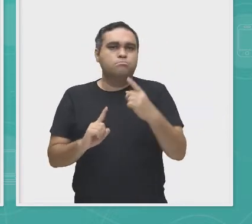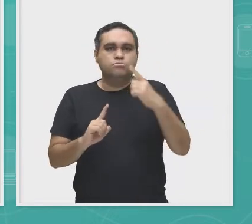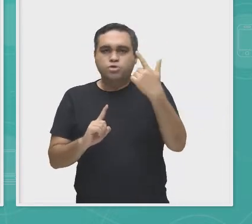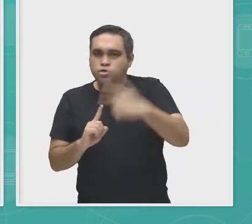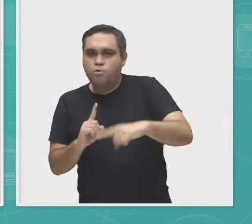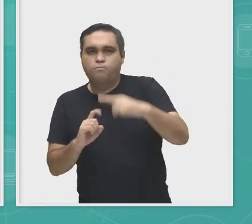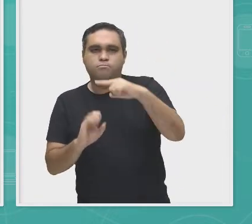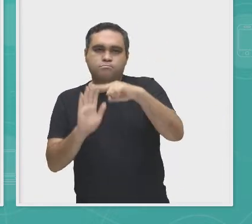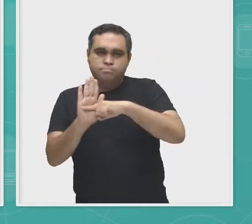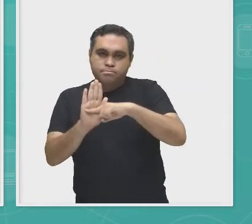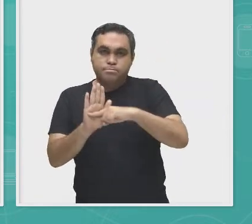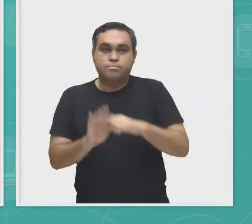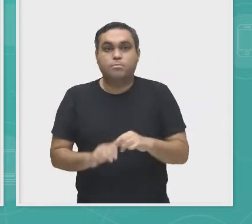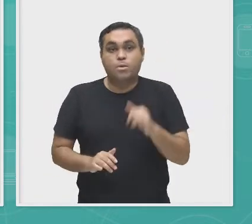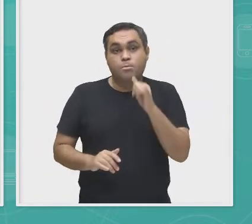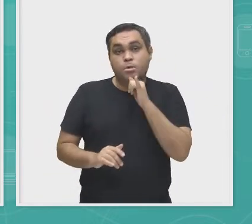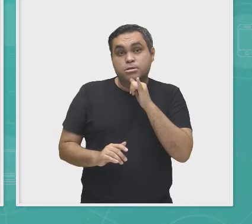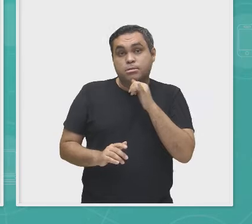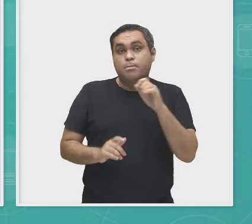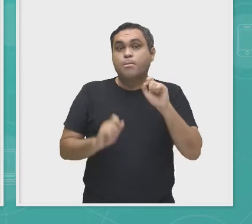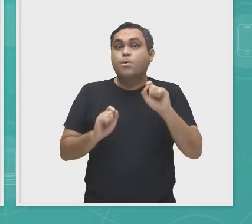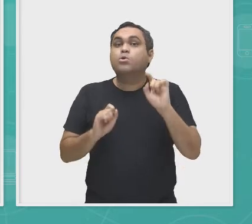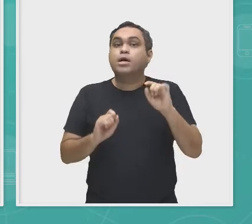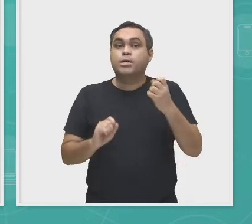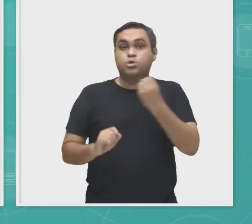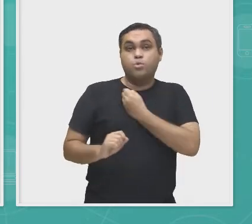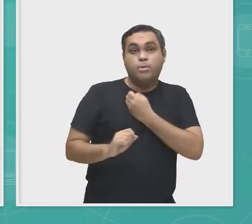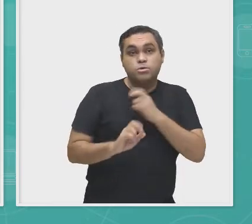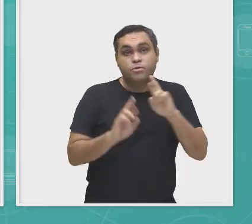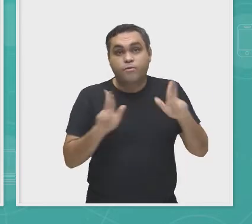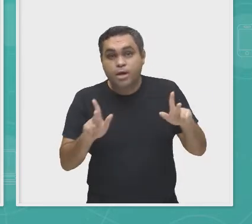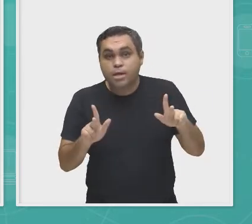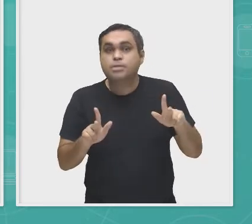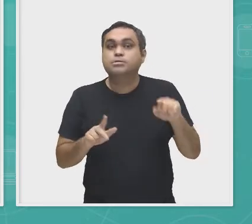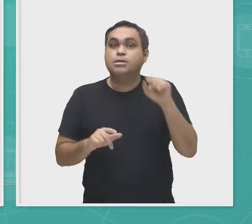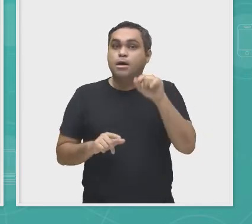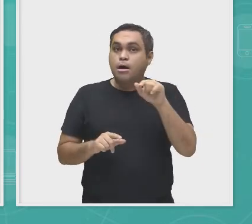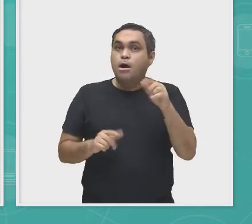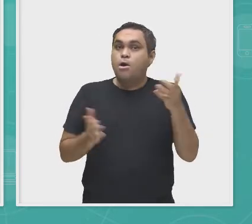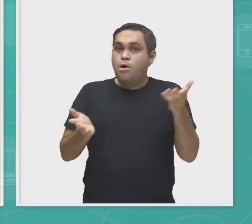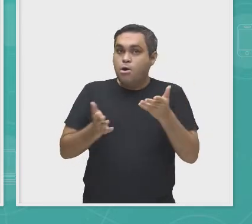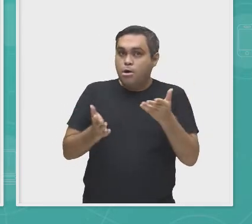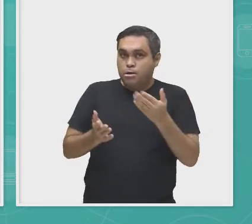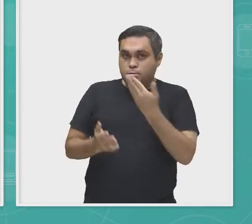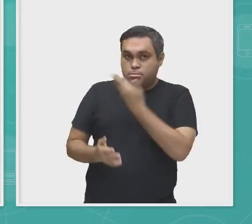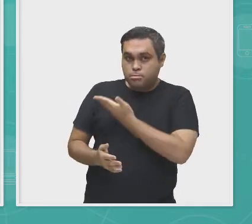nossa situação do exemplo A e B. Então, o que nós fazemos neste caso?